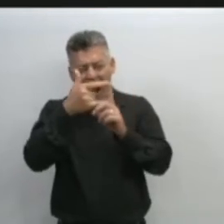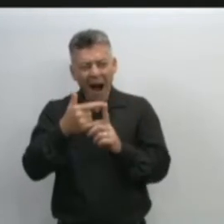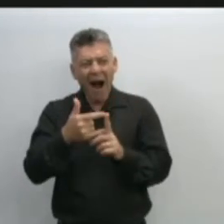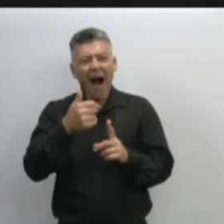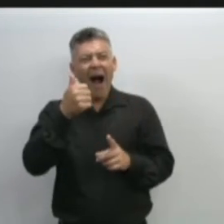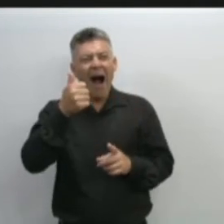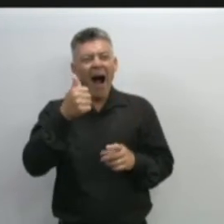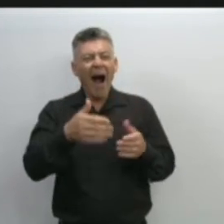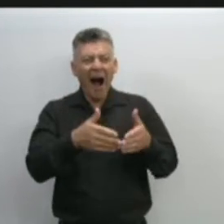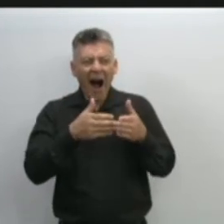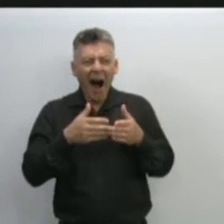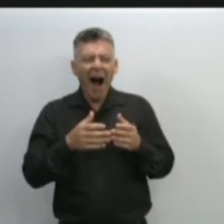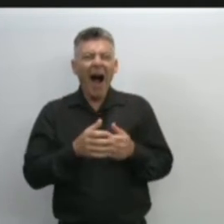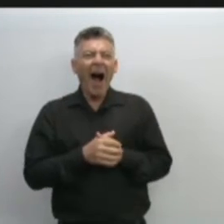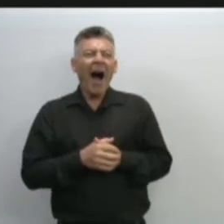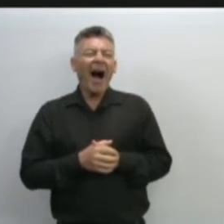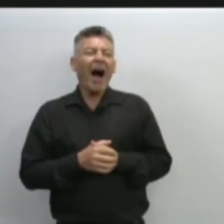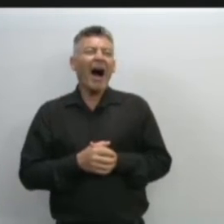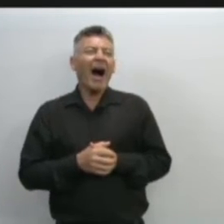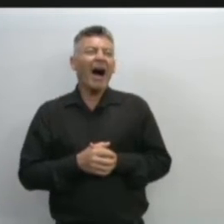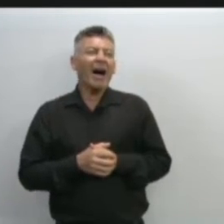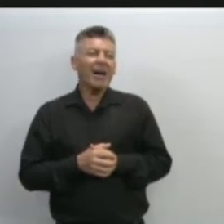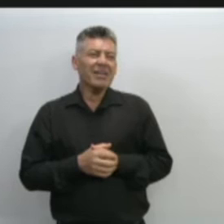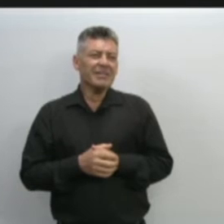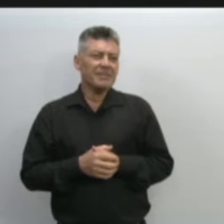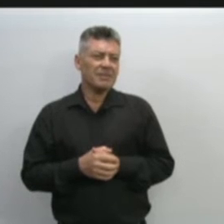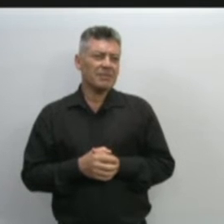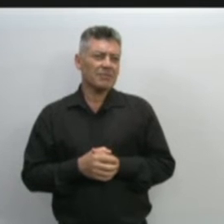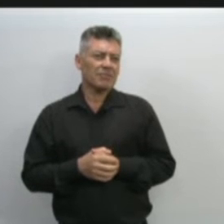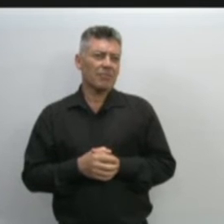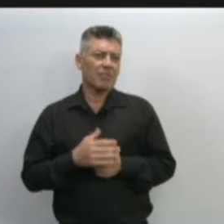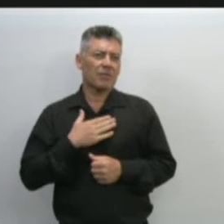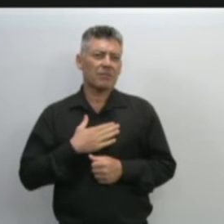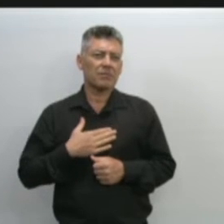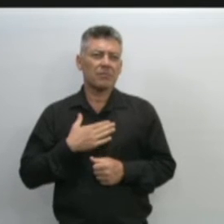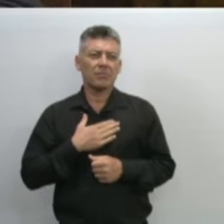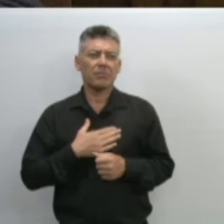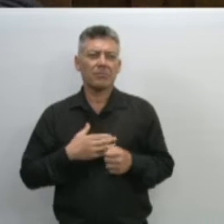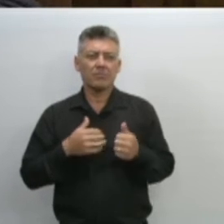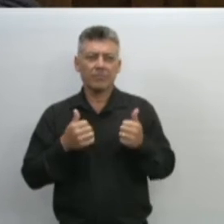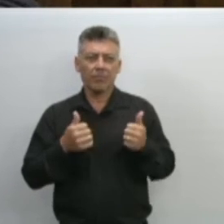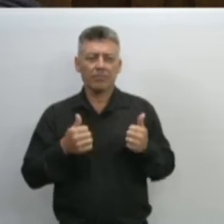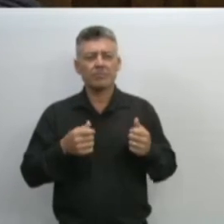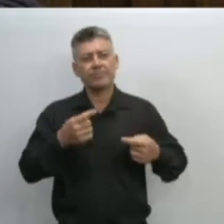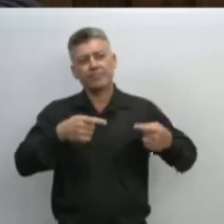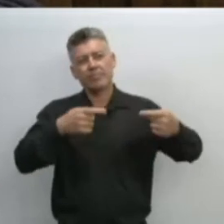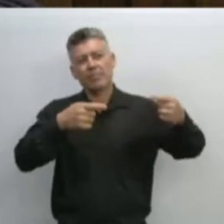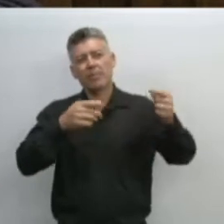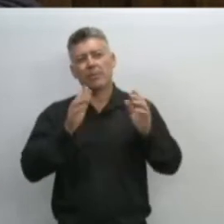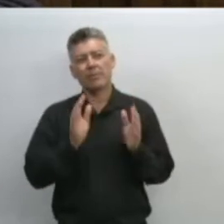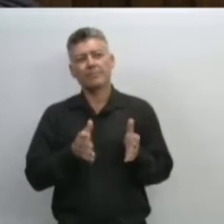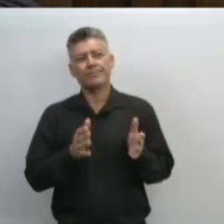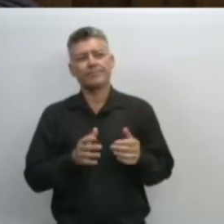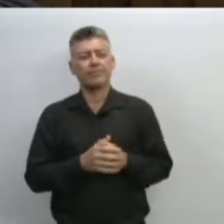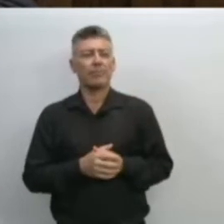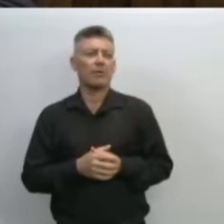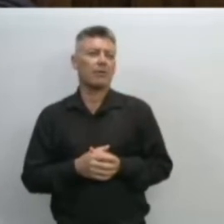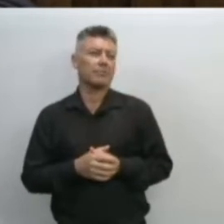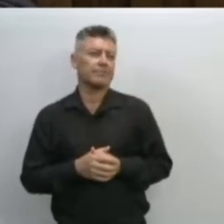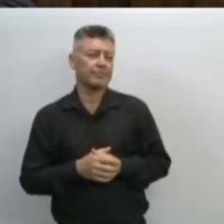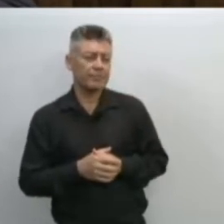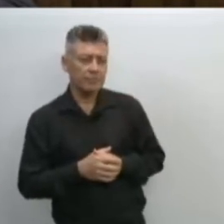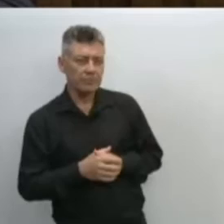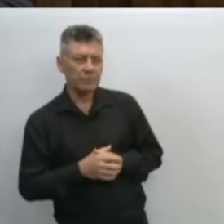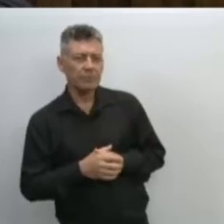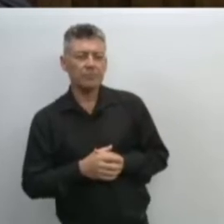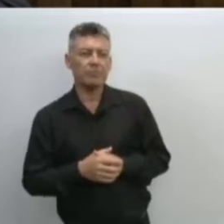virtualmente, tá. Pedi verificação. Eu pergunto a Vossa Excelência. Eu já discuti em primeira discussão. Pronto, era isso que eu ia